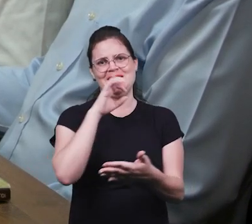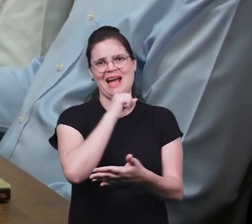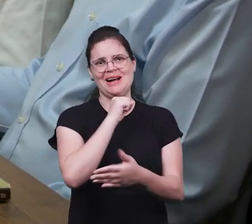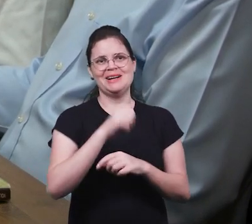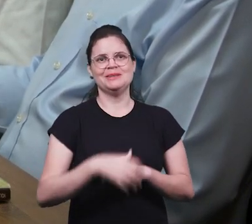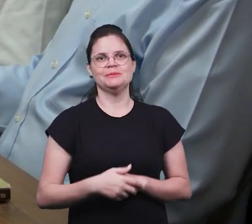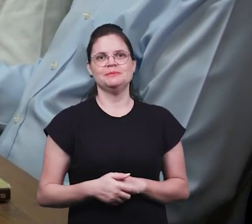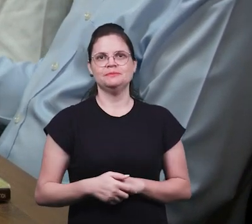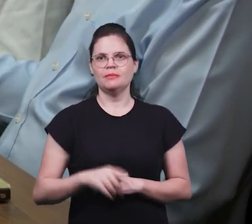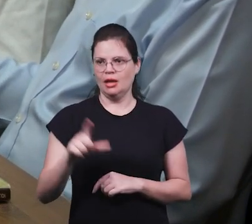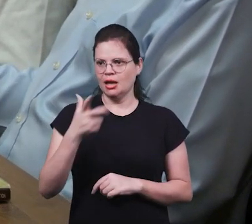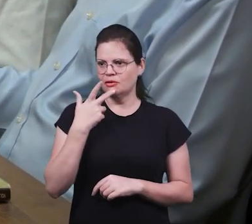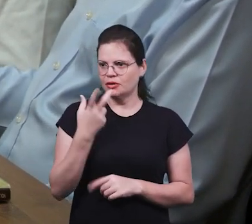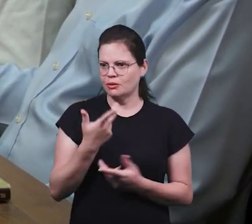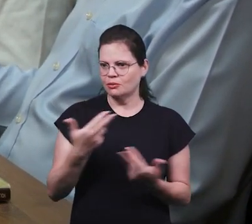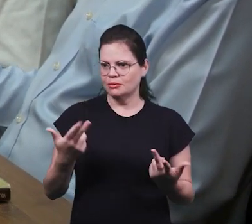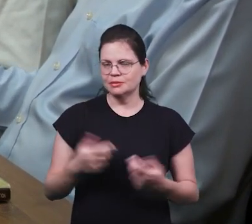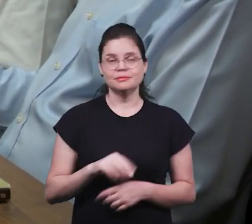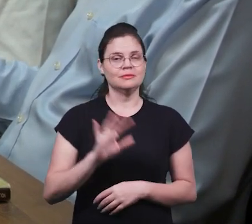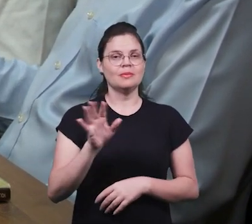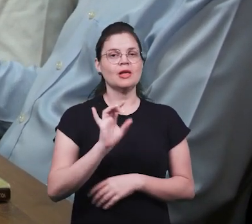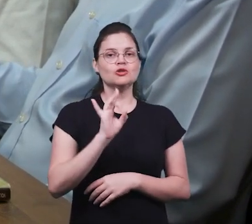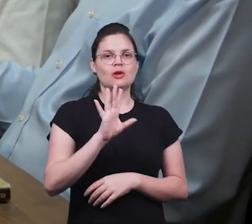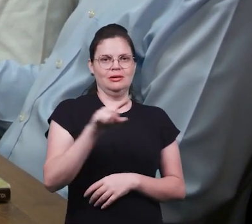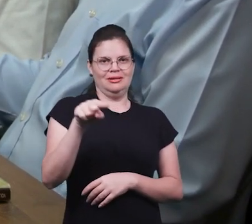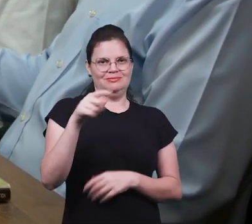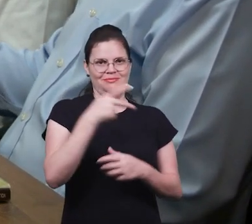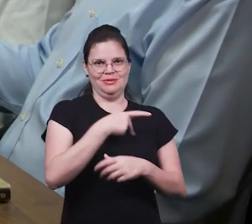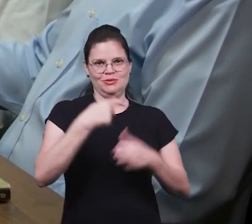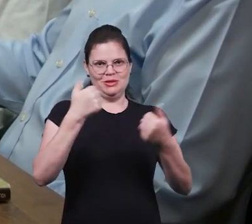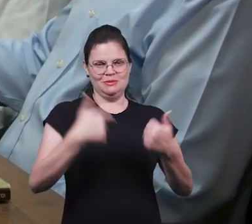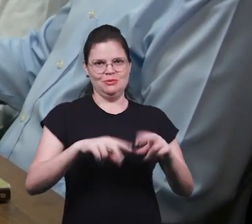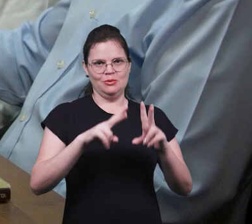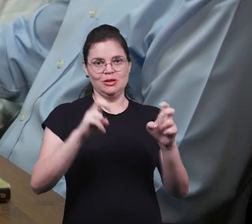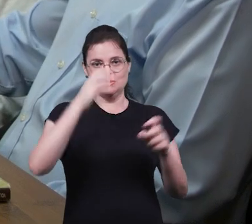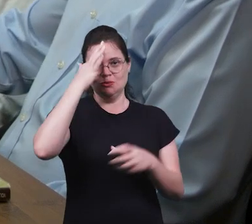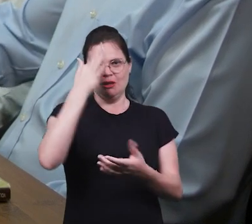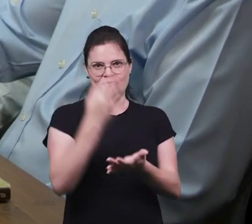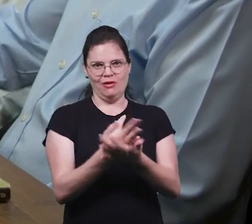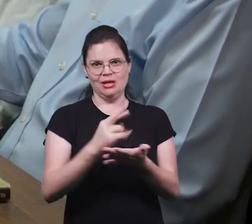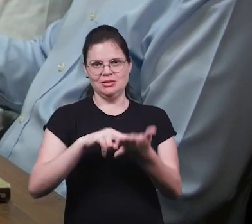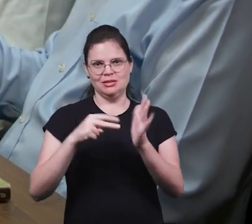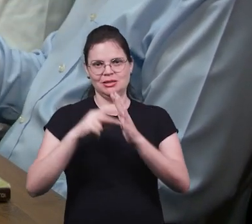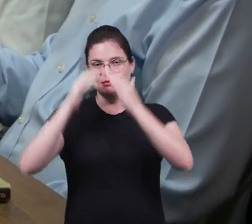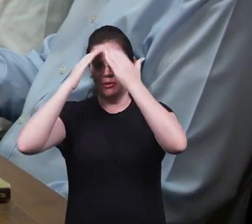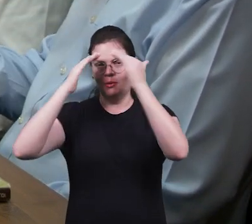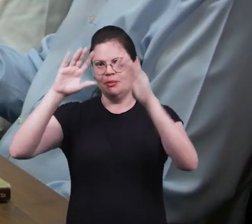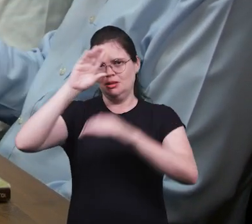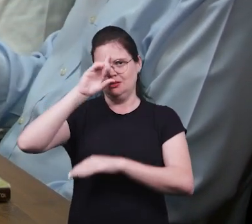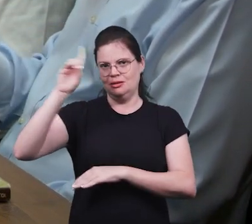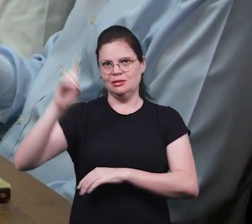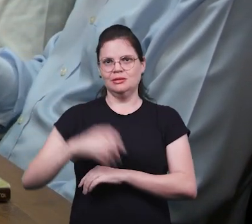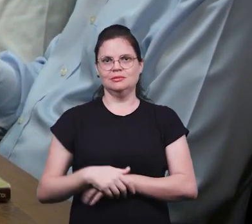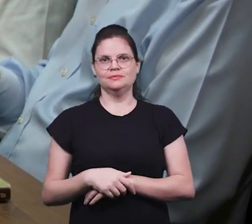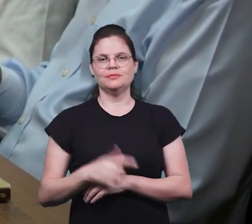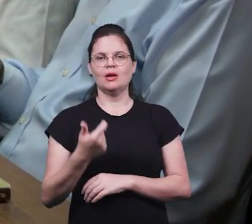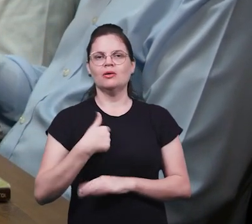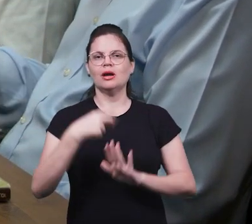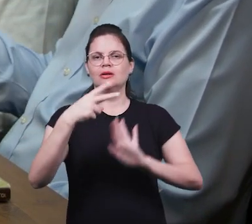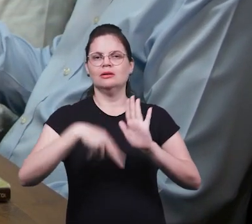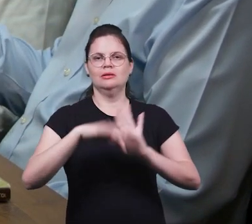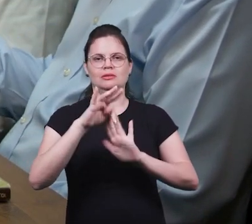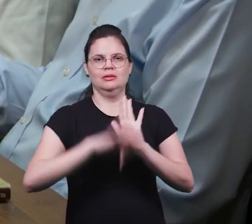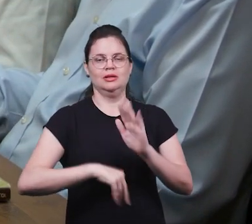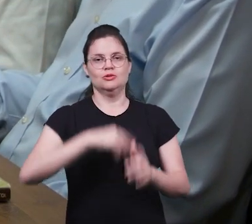Fernando, mais alguma colocação? Não, só o Diniz comentou que a fé é a obediência à vontade de Deus. Eu queria encerrar com um verso aqui